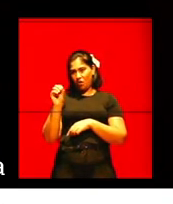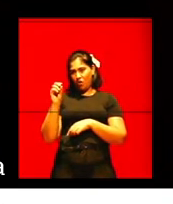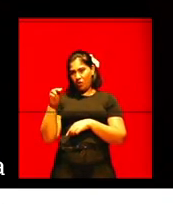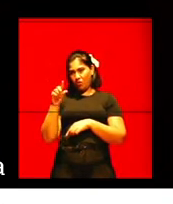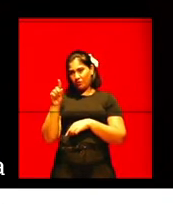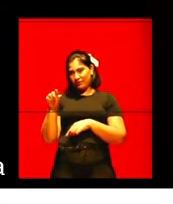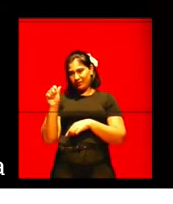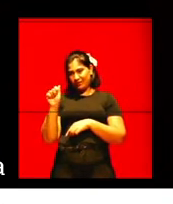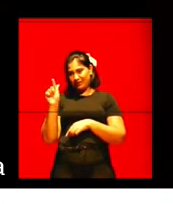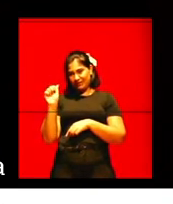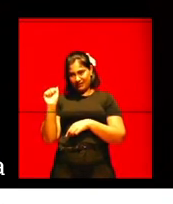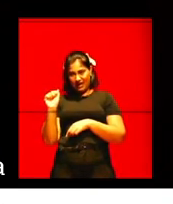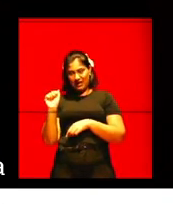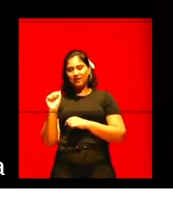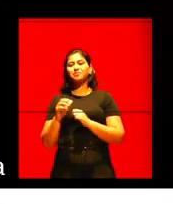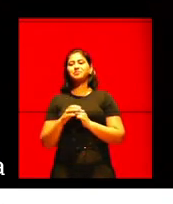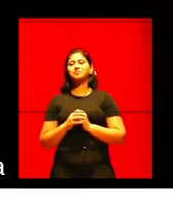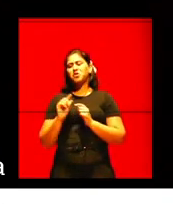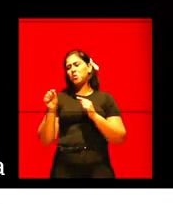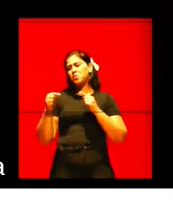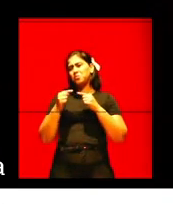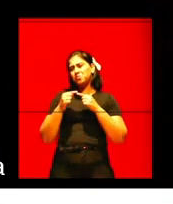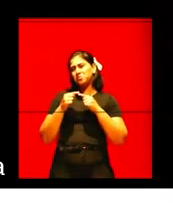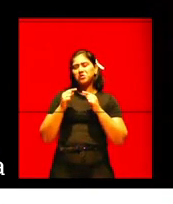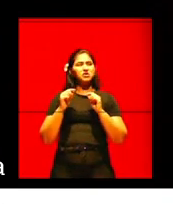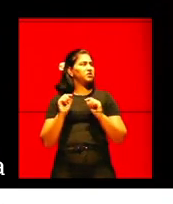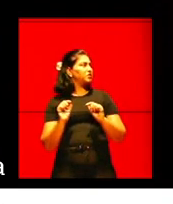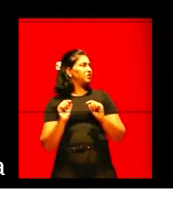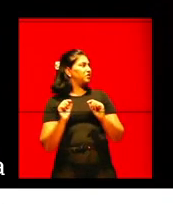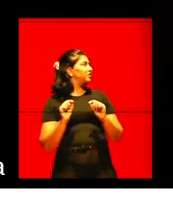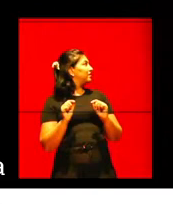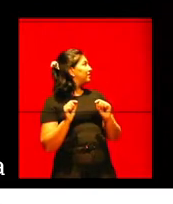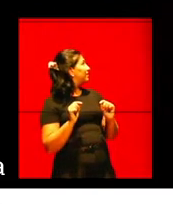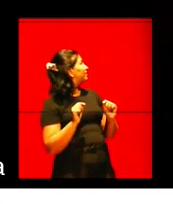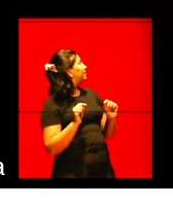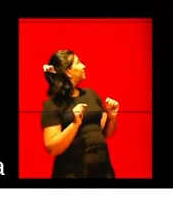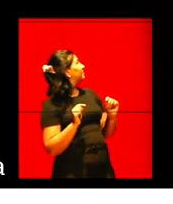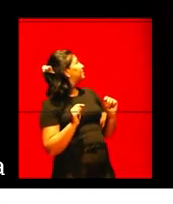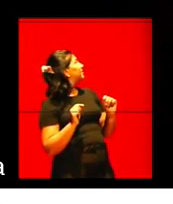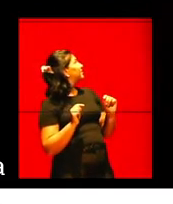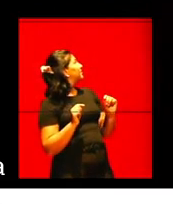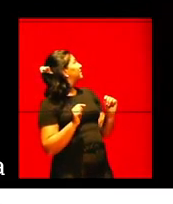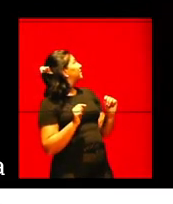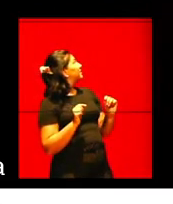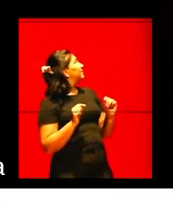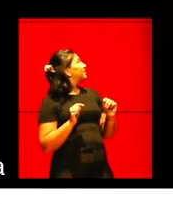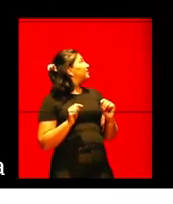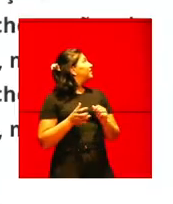Ela retrata o quê? Olha, meu tempo. Ela retrata